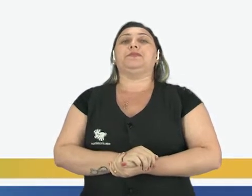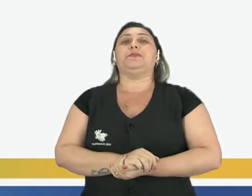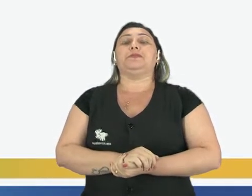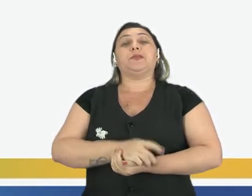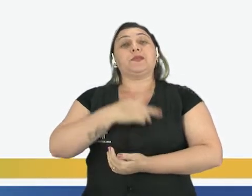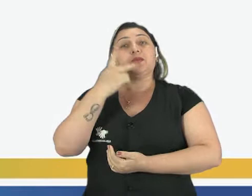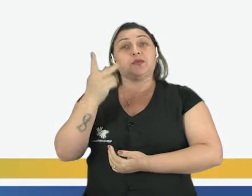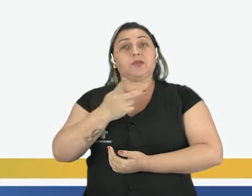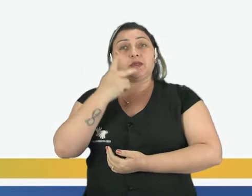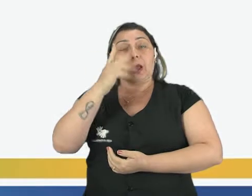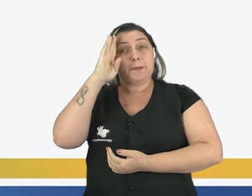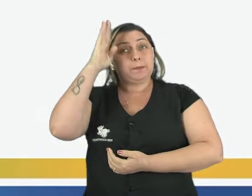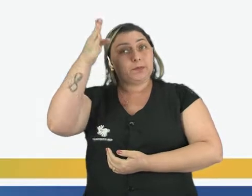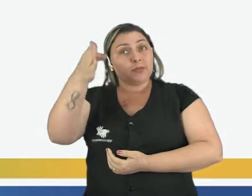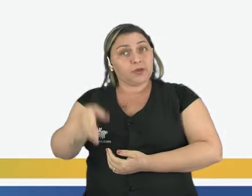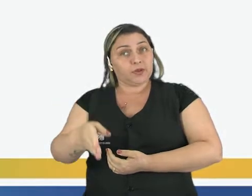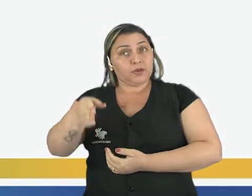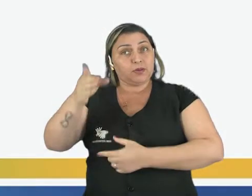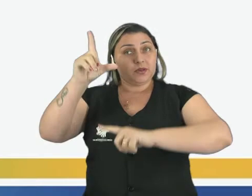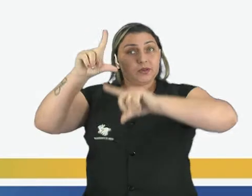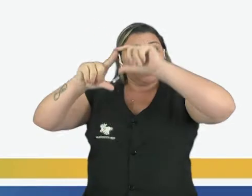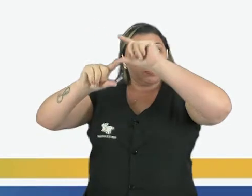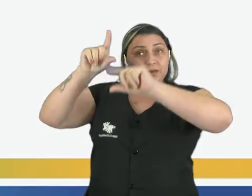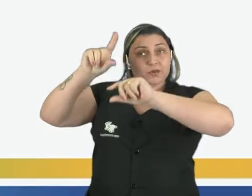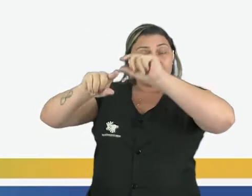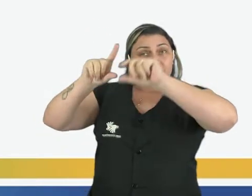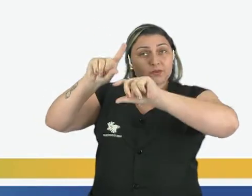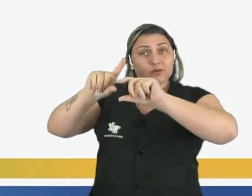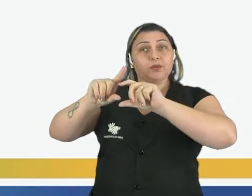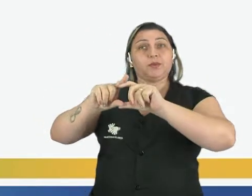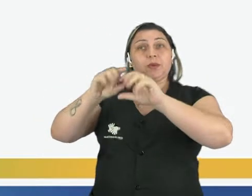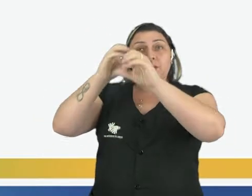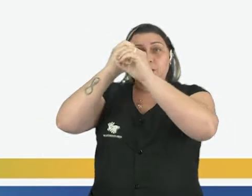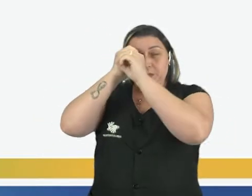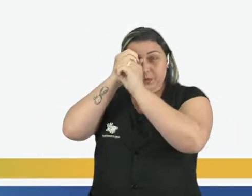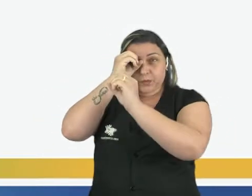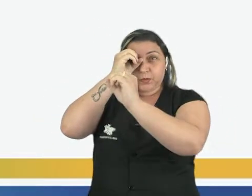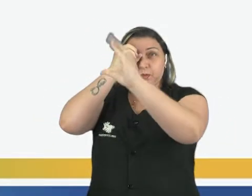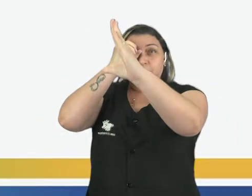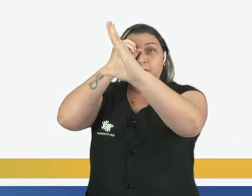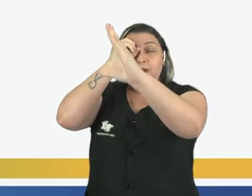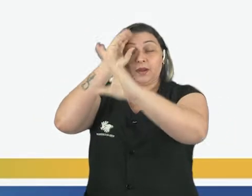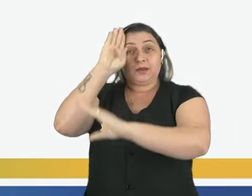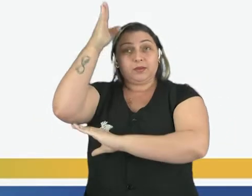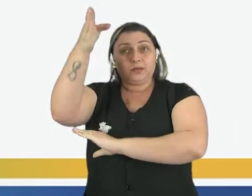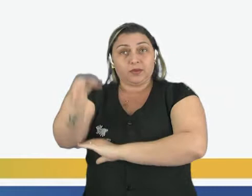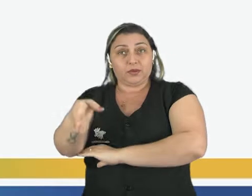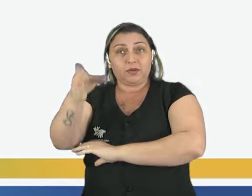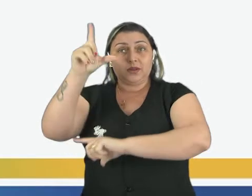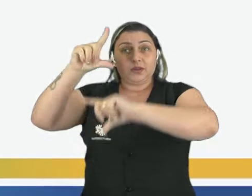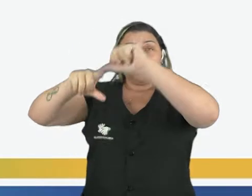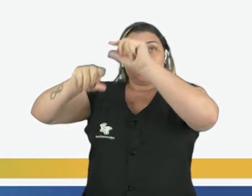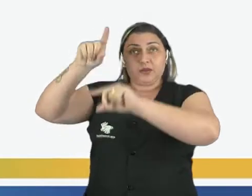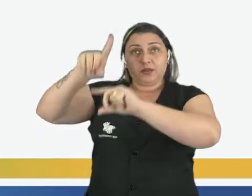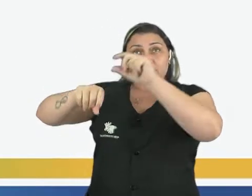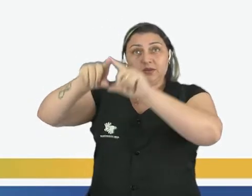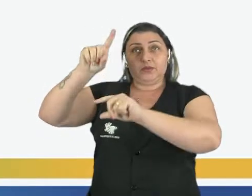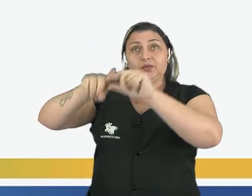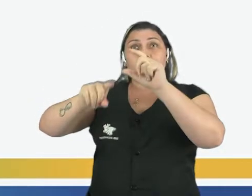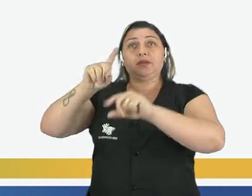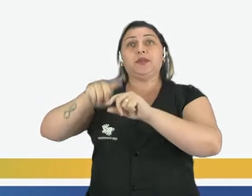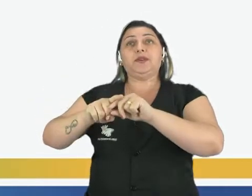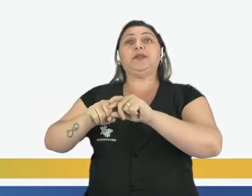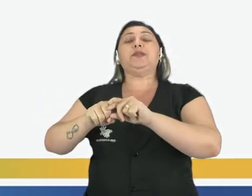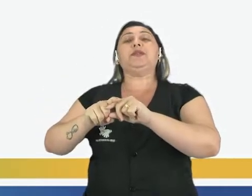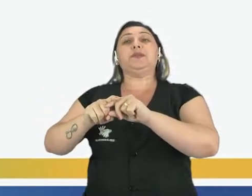Vamos falar um pouquinho das principais constelações. Para a astronomia, as principais constelações são aquelas que